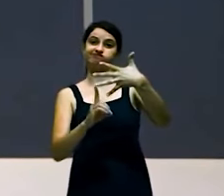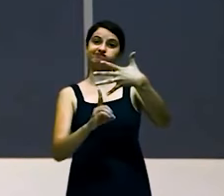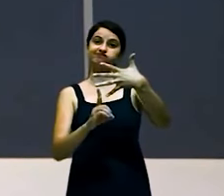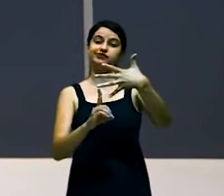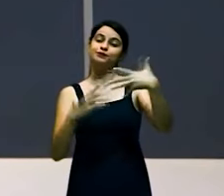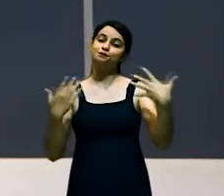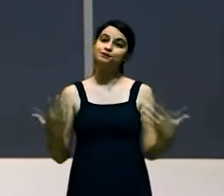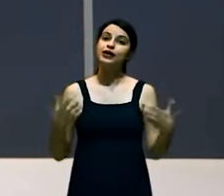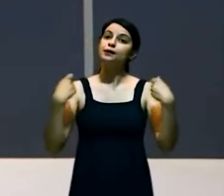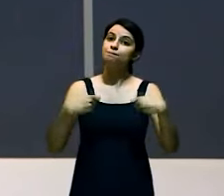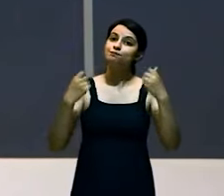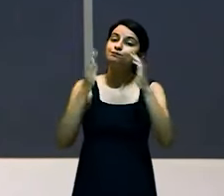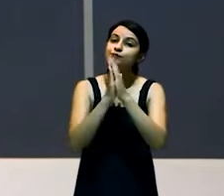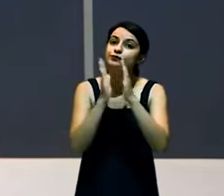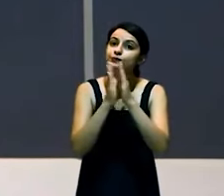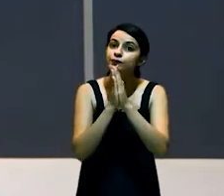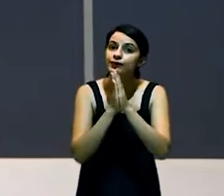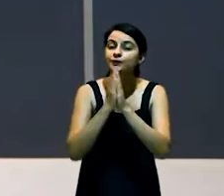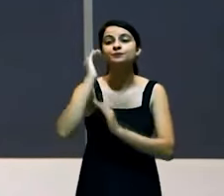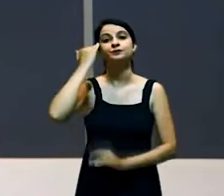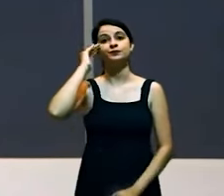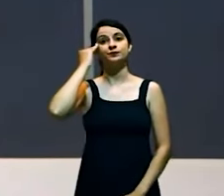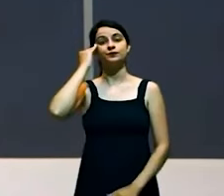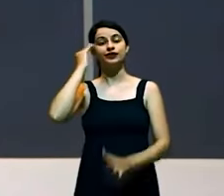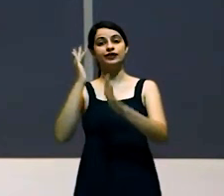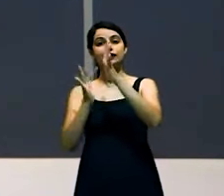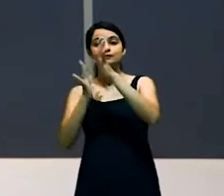entenda, Jesus é prioridade na sua vida.